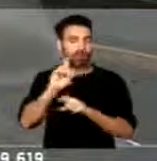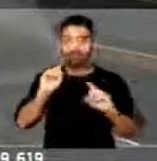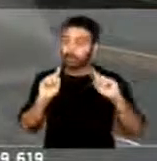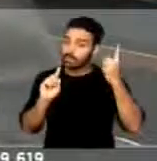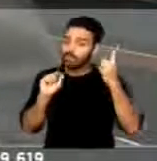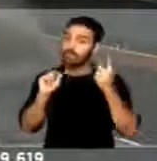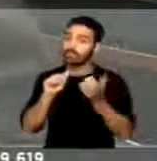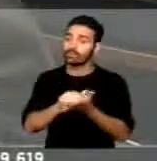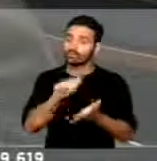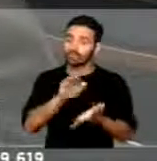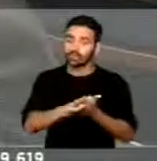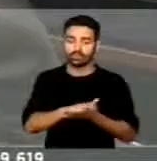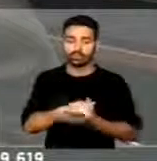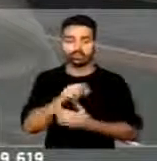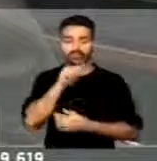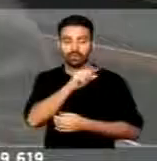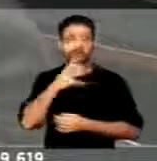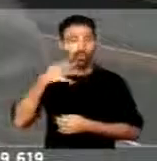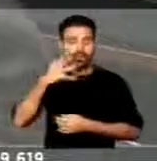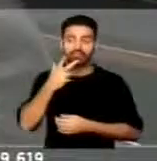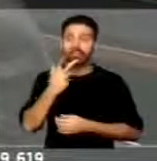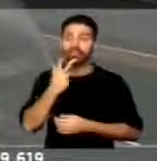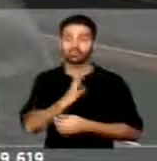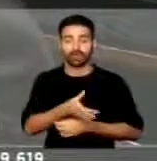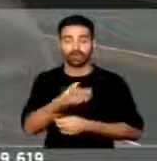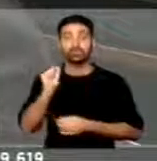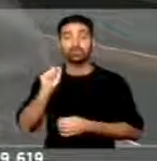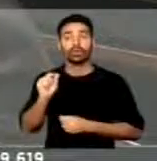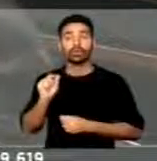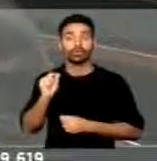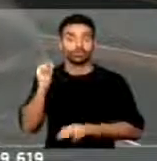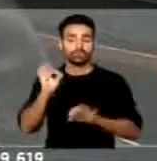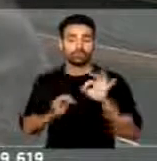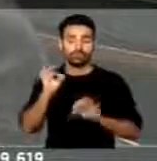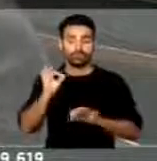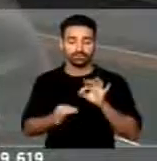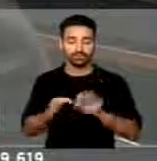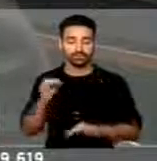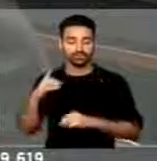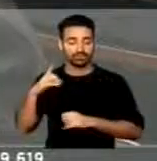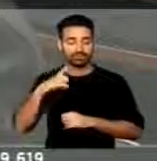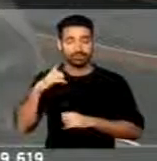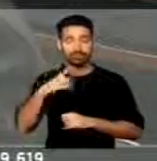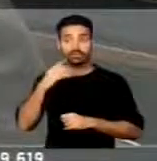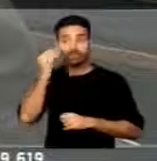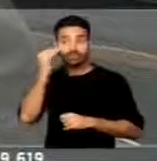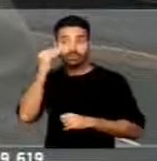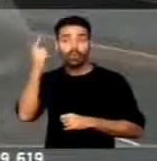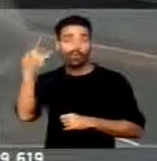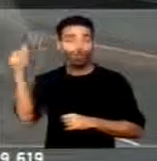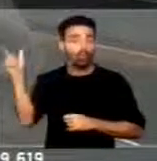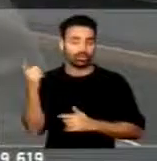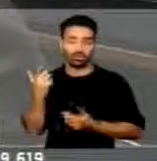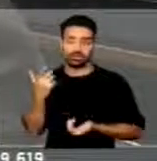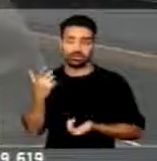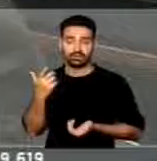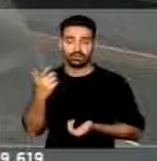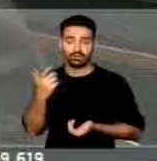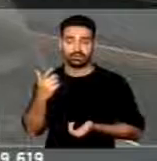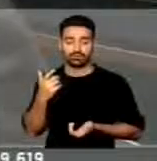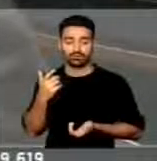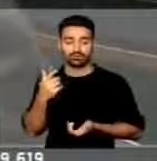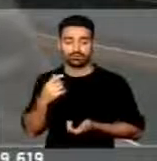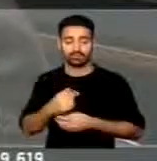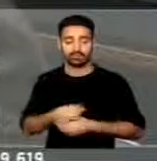o palestrante ali falou, os outros devem ter falado, o juiz tentou outras formas para ter o acesso.